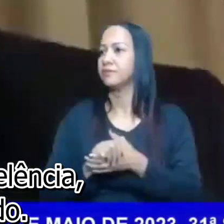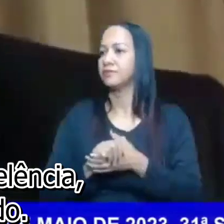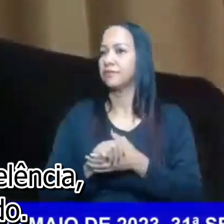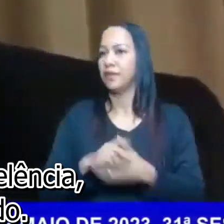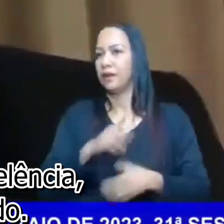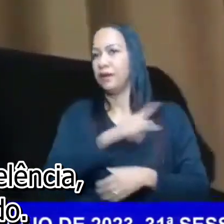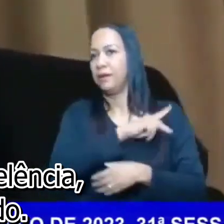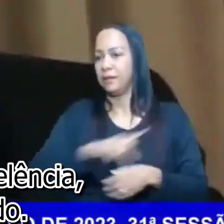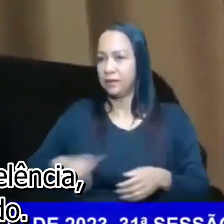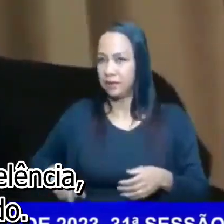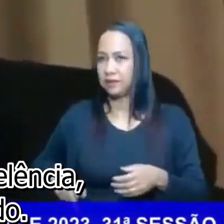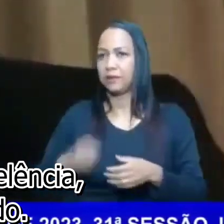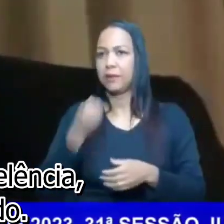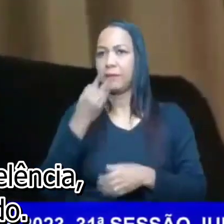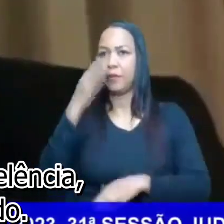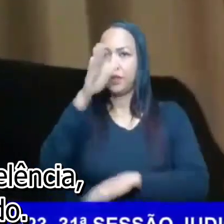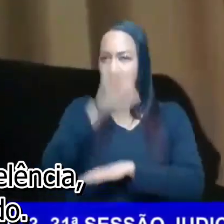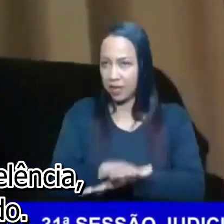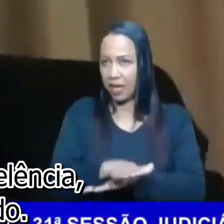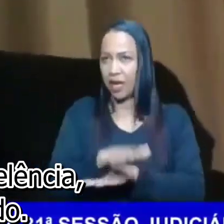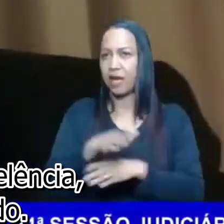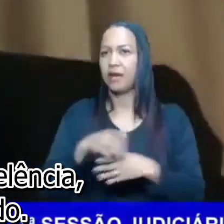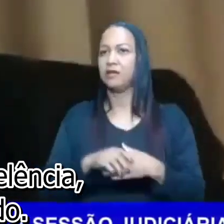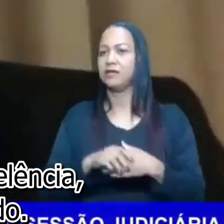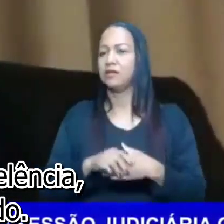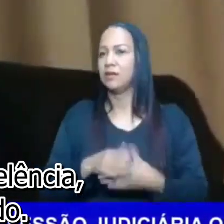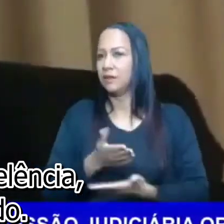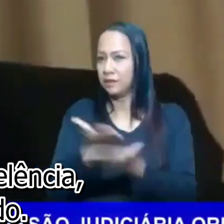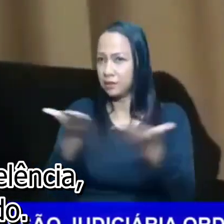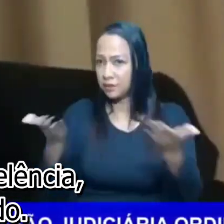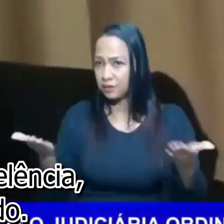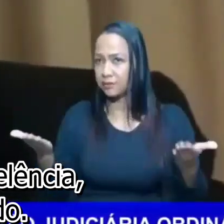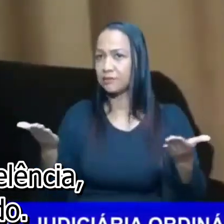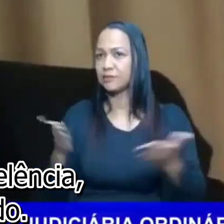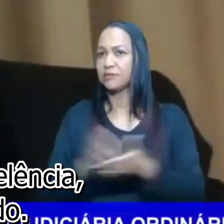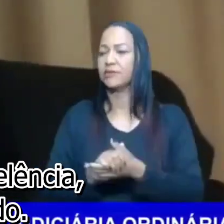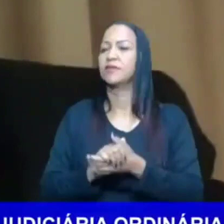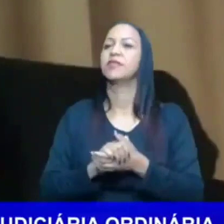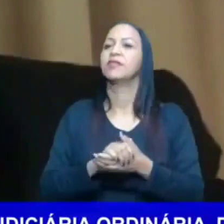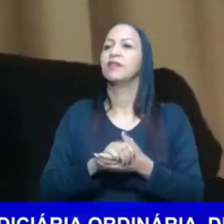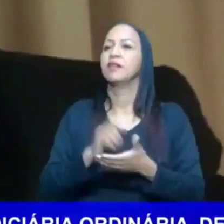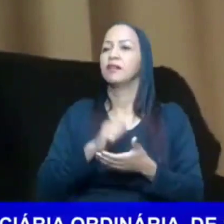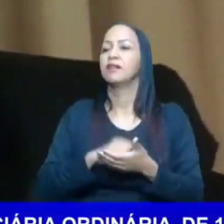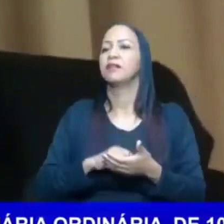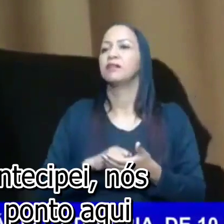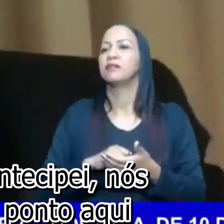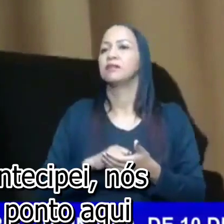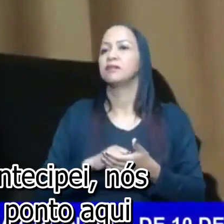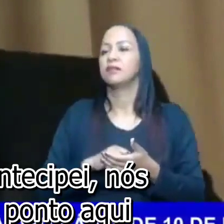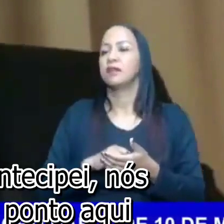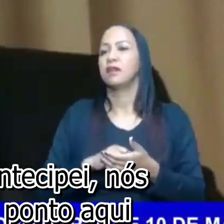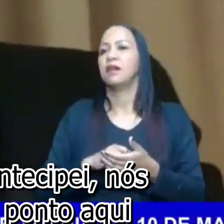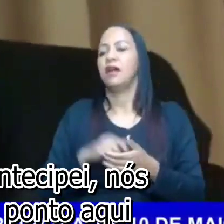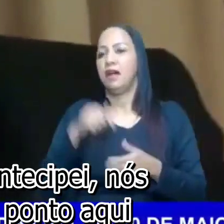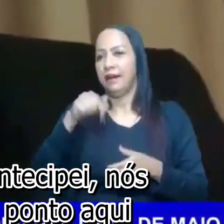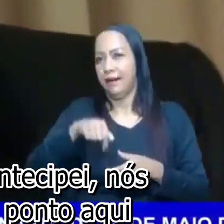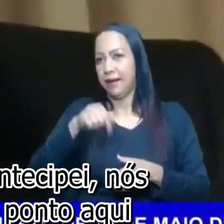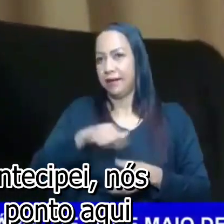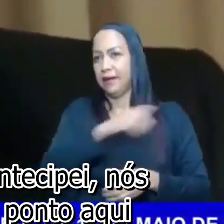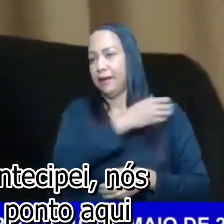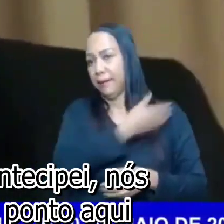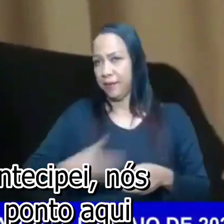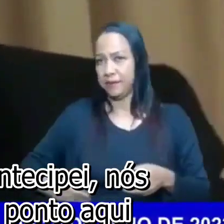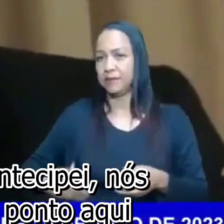novamente, boa tarde, Vossa Excelência, a todos os pares, ao eminente procurador, advogado. Senhor presidente, essa